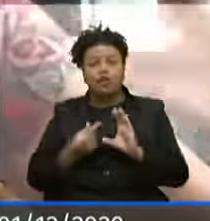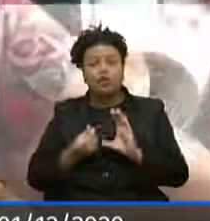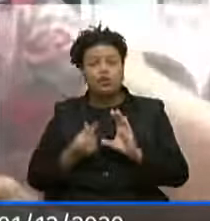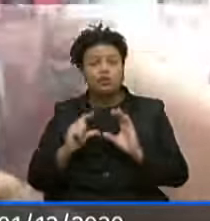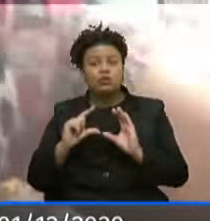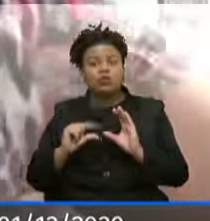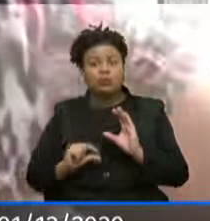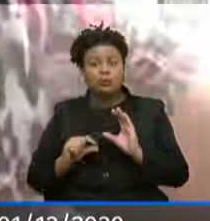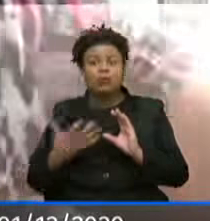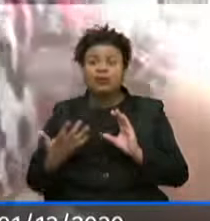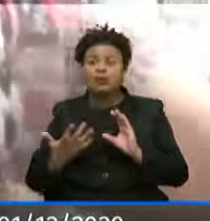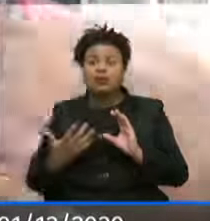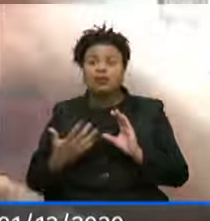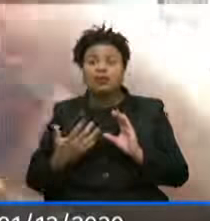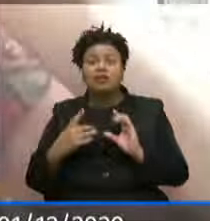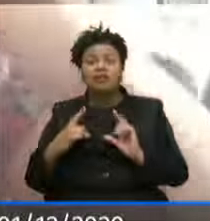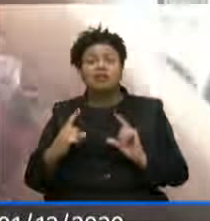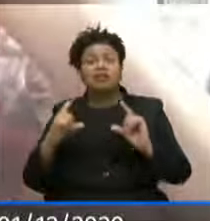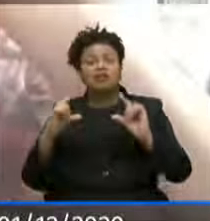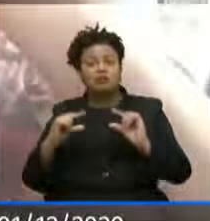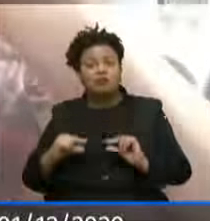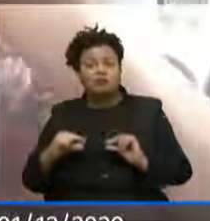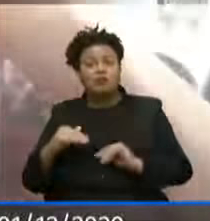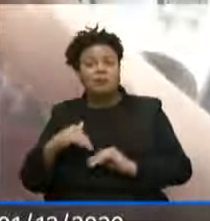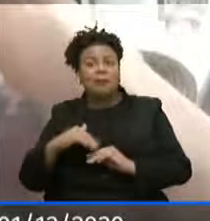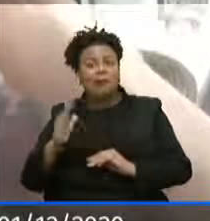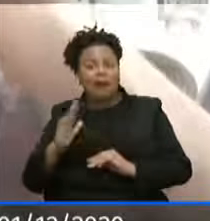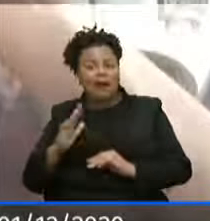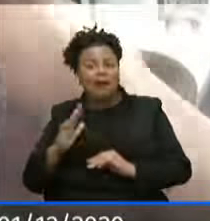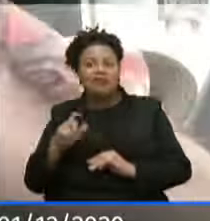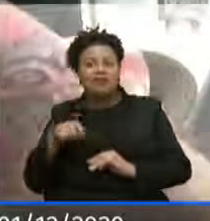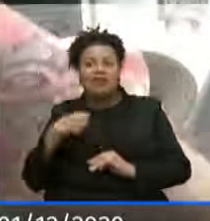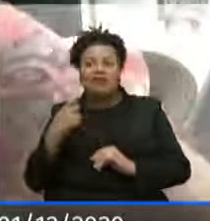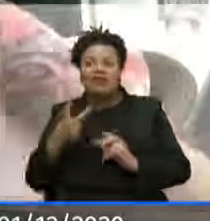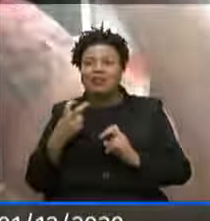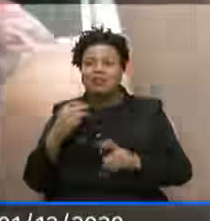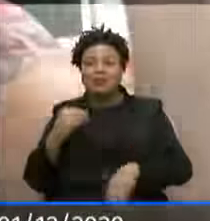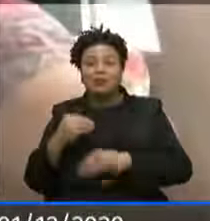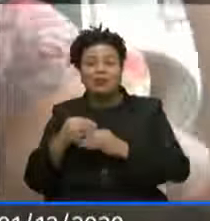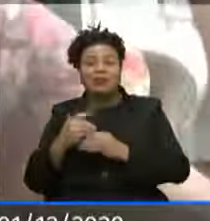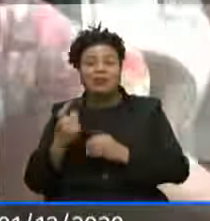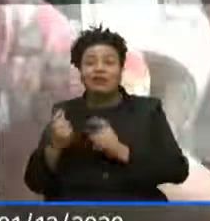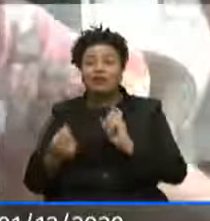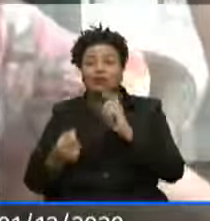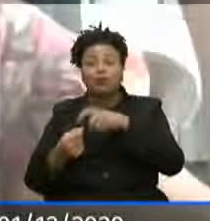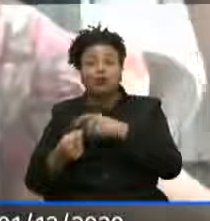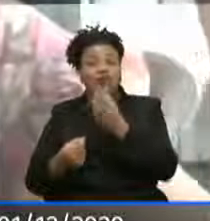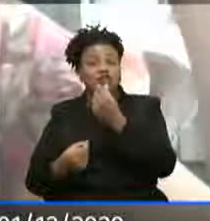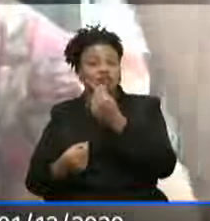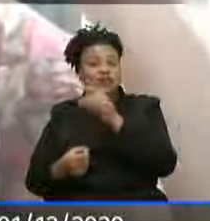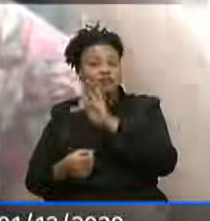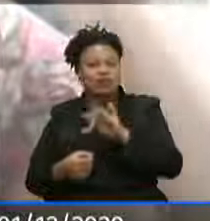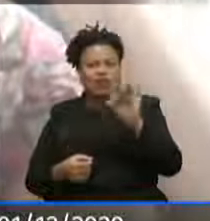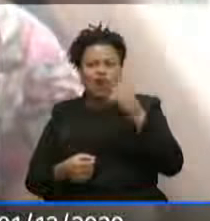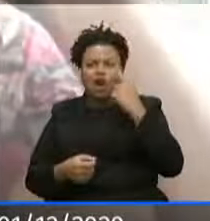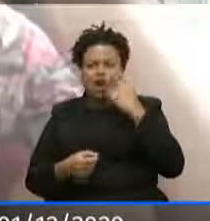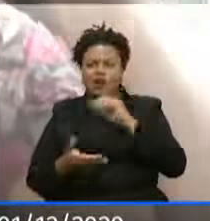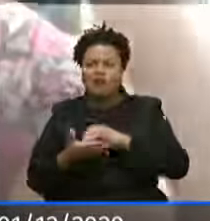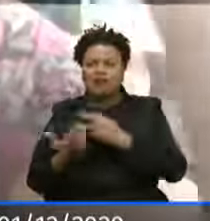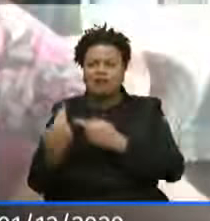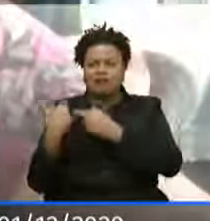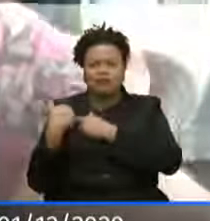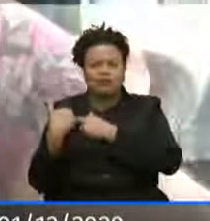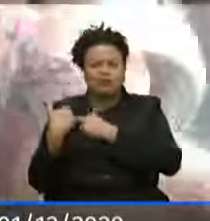estava baixo, e como ele está baixando mais, quem recebeu a complementação vai devolver, olha a